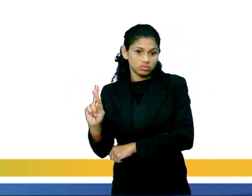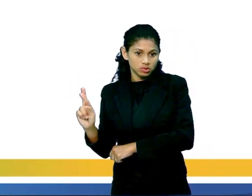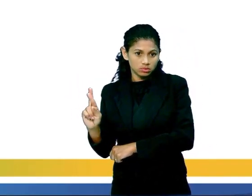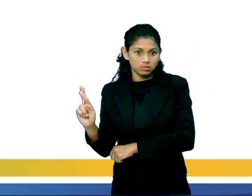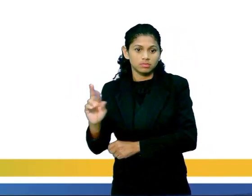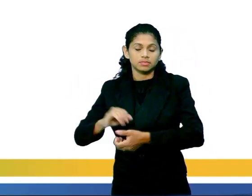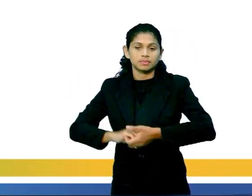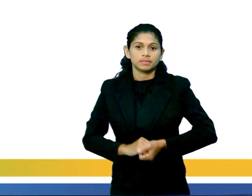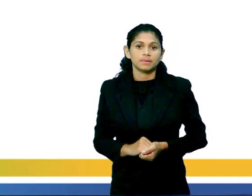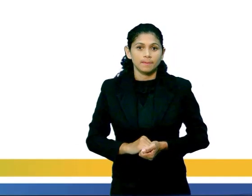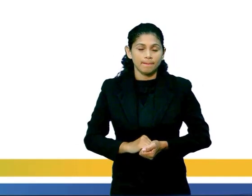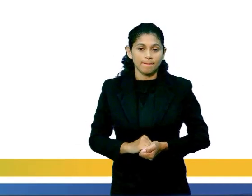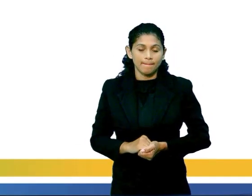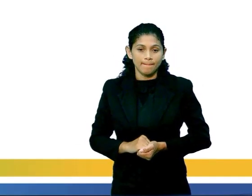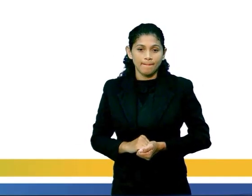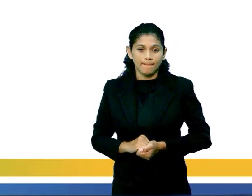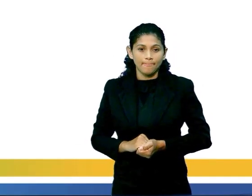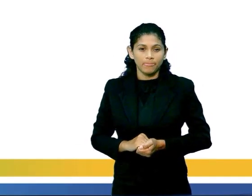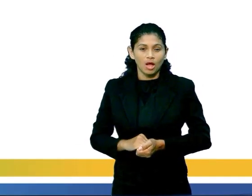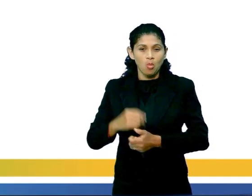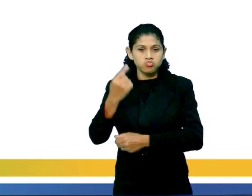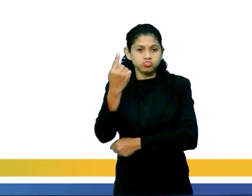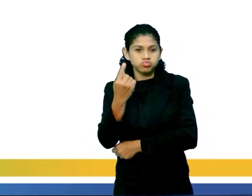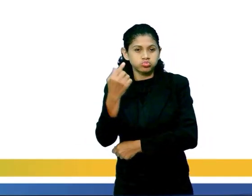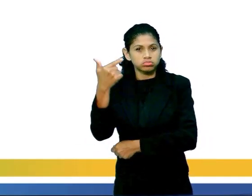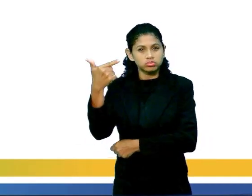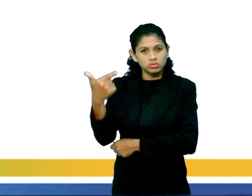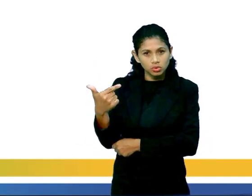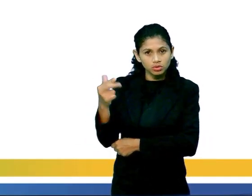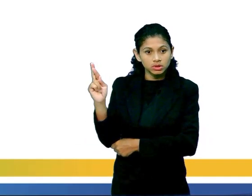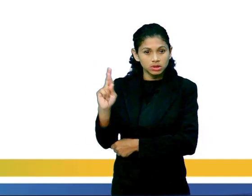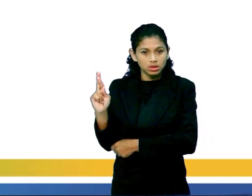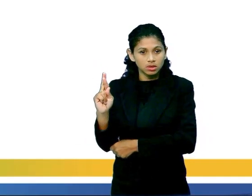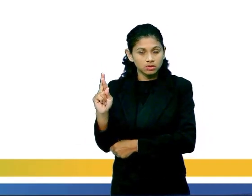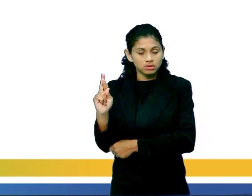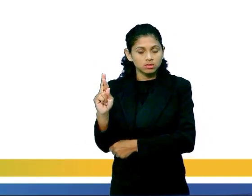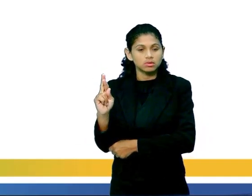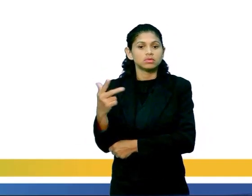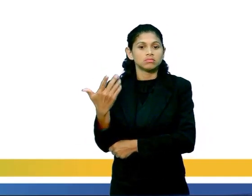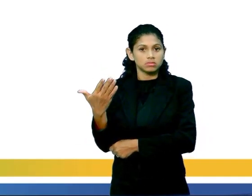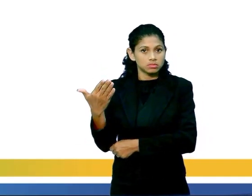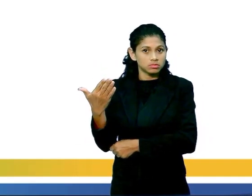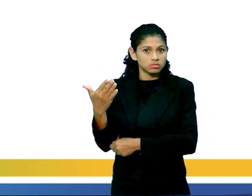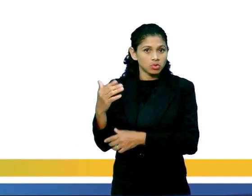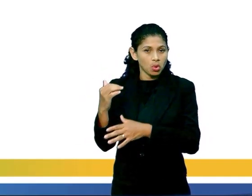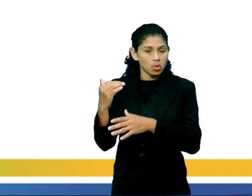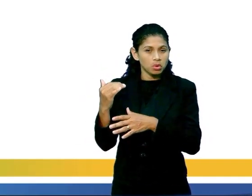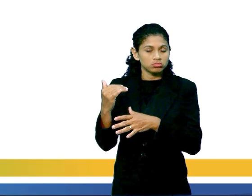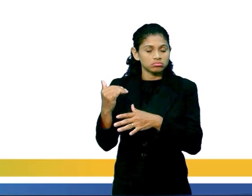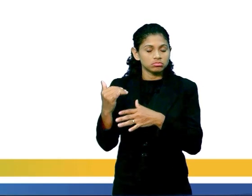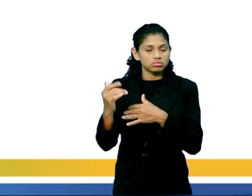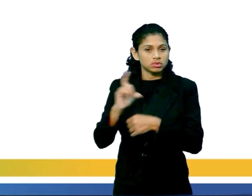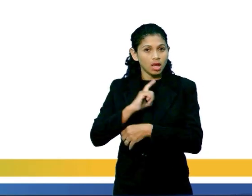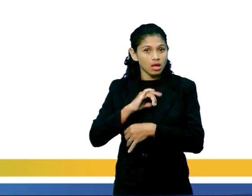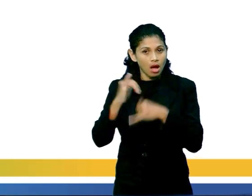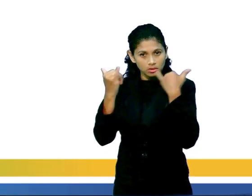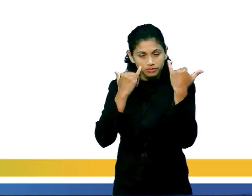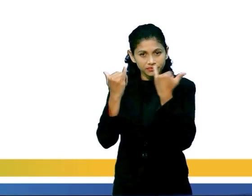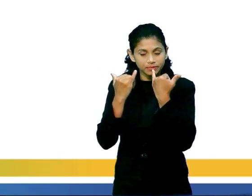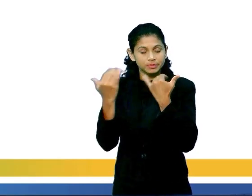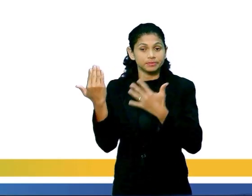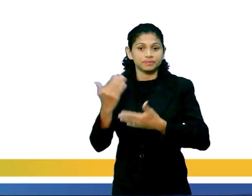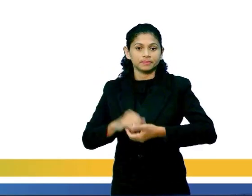preços bastante grande entre eles. Vamos ver o que a questão está pedindo. Analisando as tendências do mercado, que